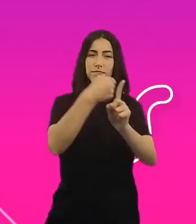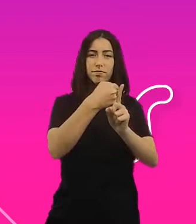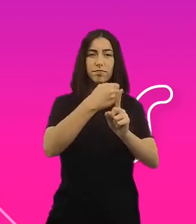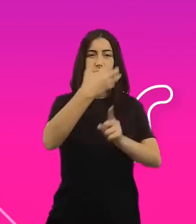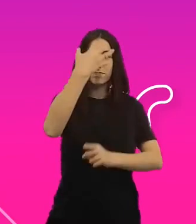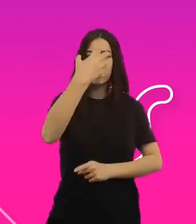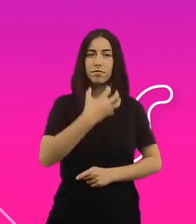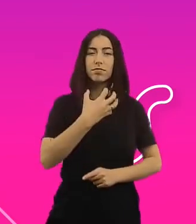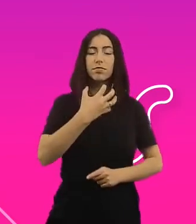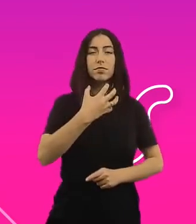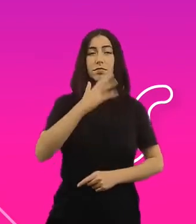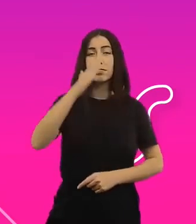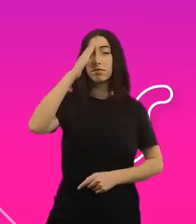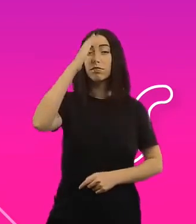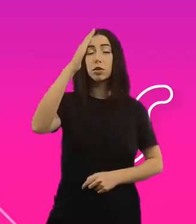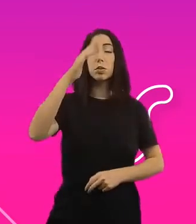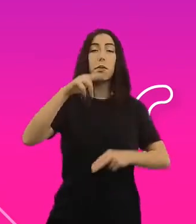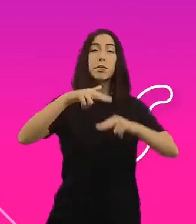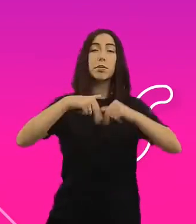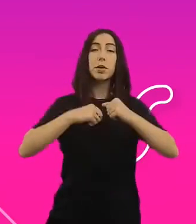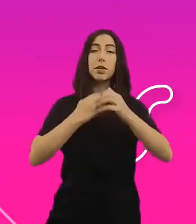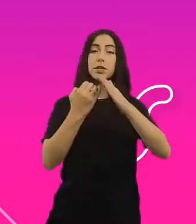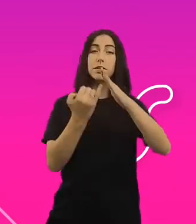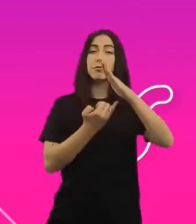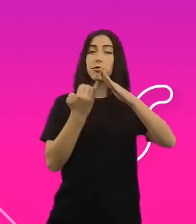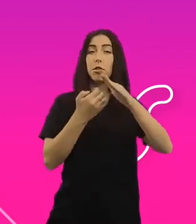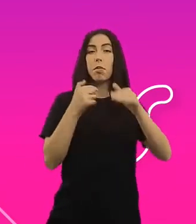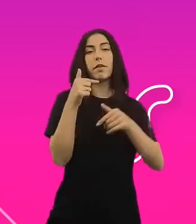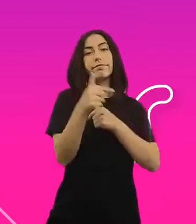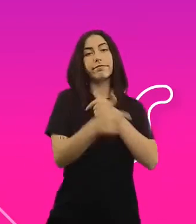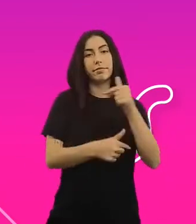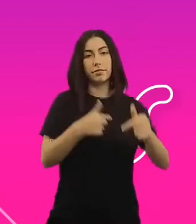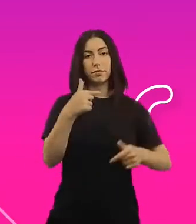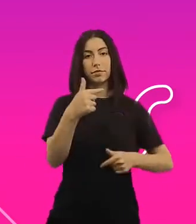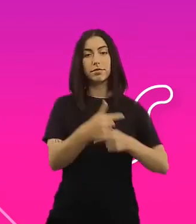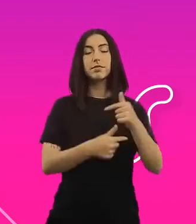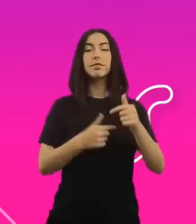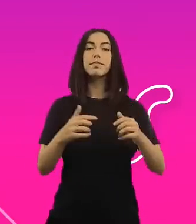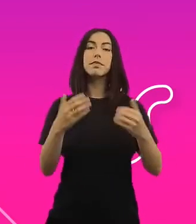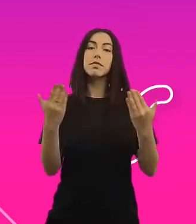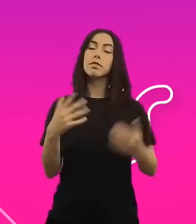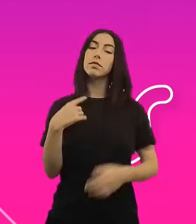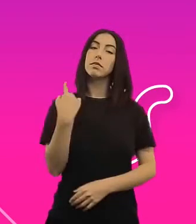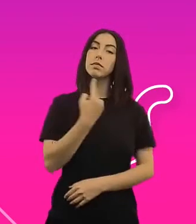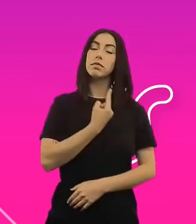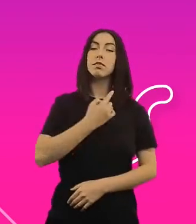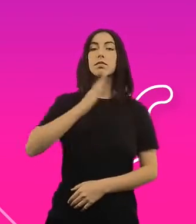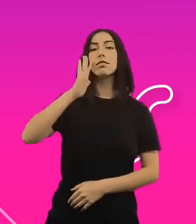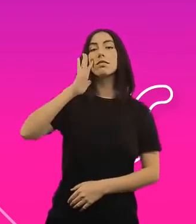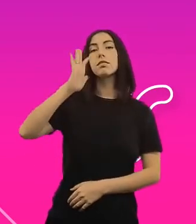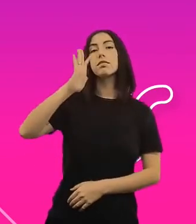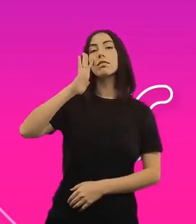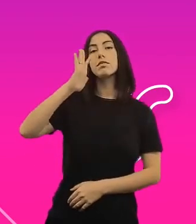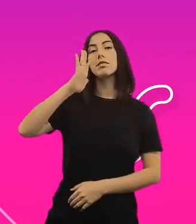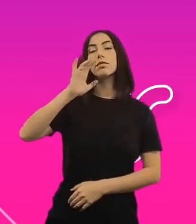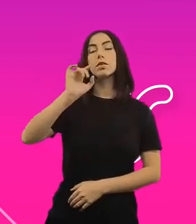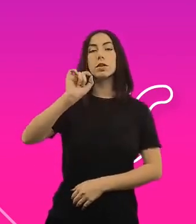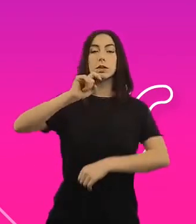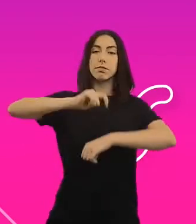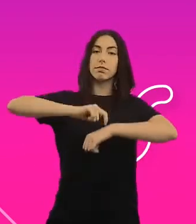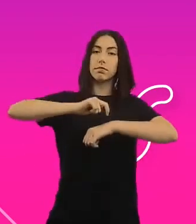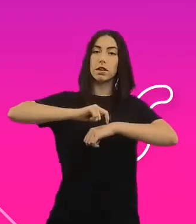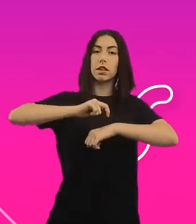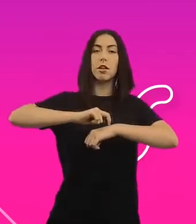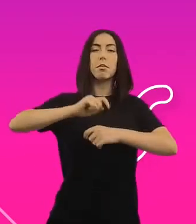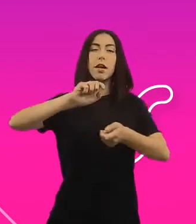dos trabalhos informais, né? Então, nós pensamos que no momento de desemprego, essa mulher que